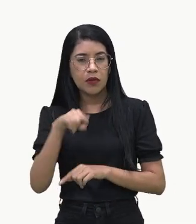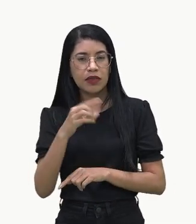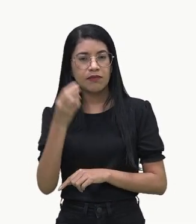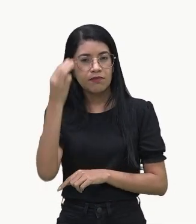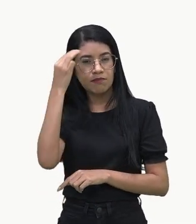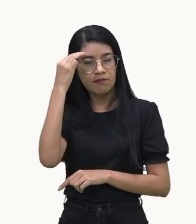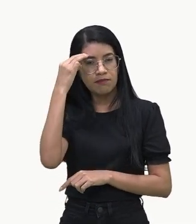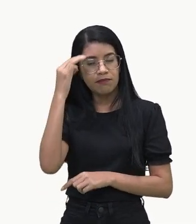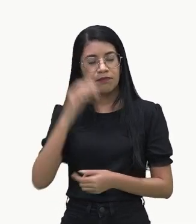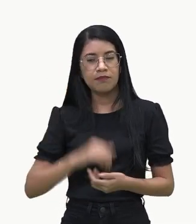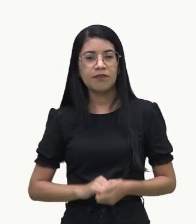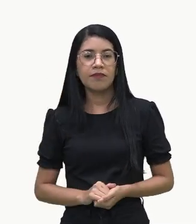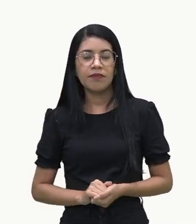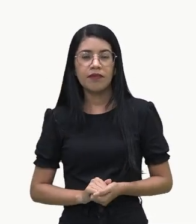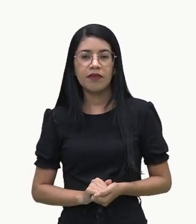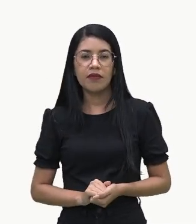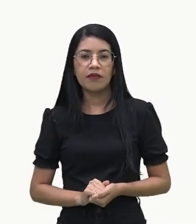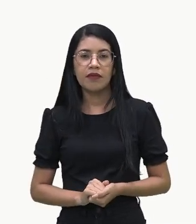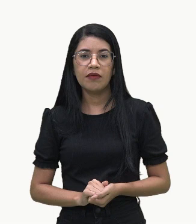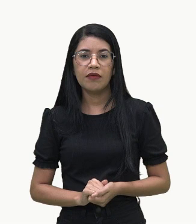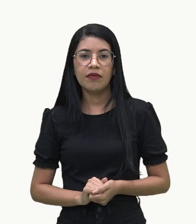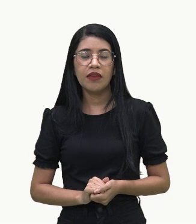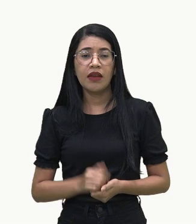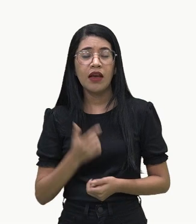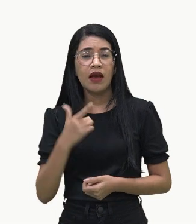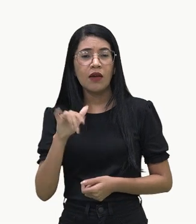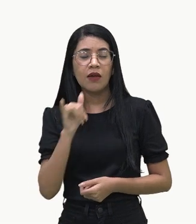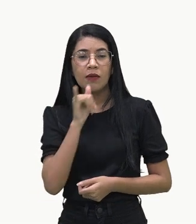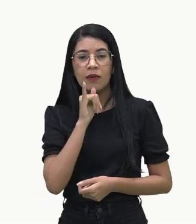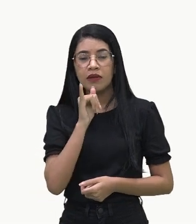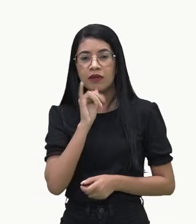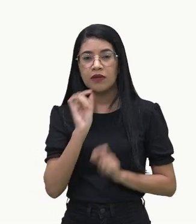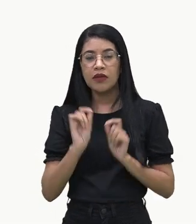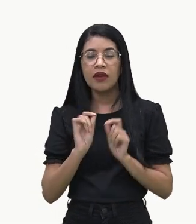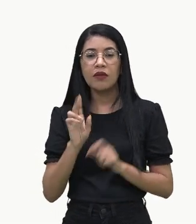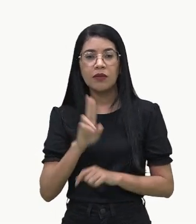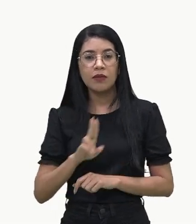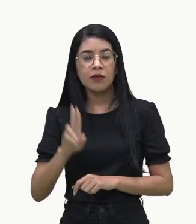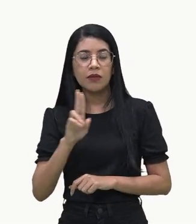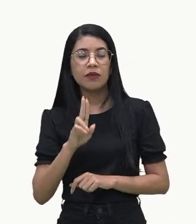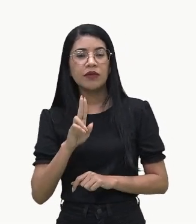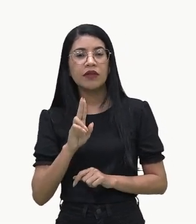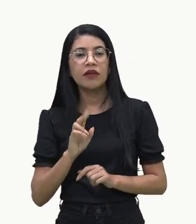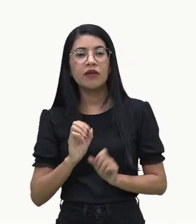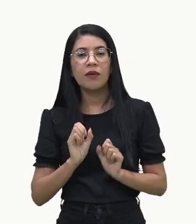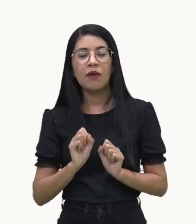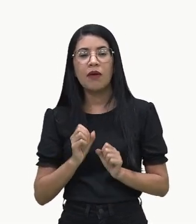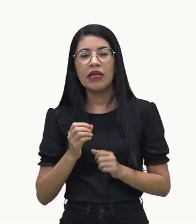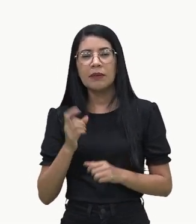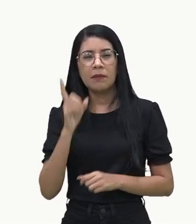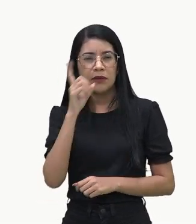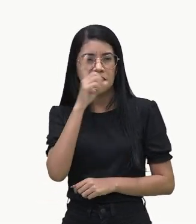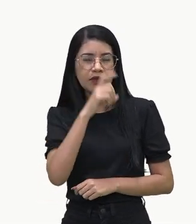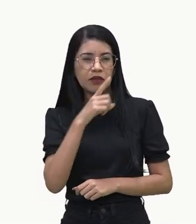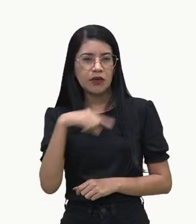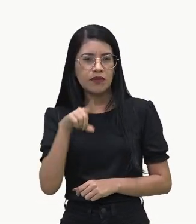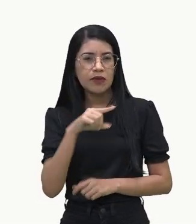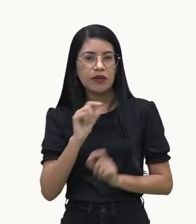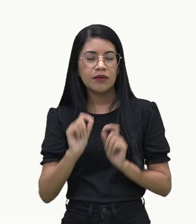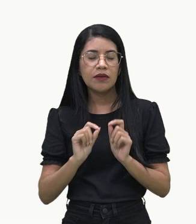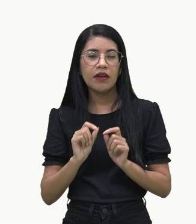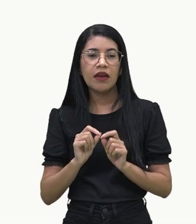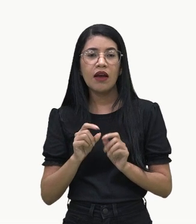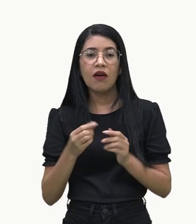tela. Mas agora vamos em outro exemplo, pegando aí, né, o que pode ter dificultado para alguém.